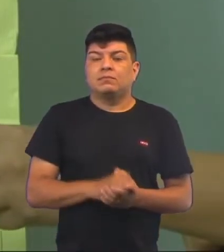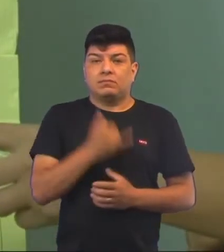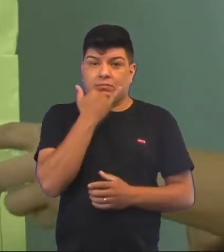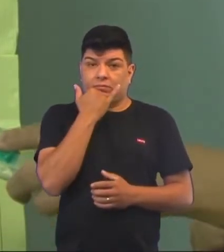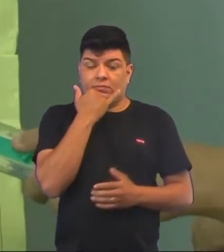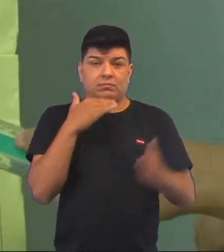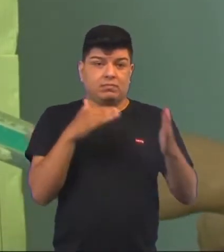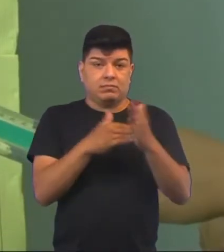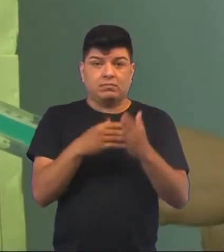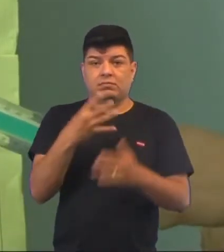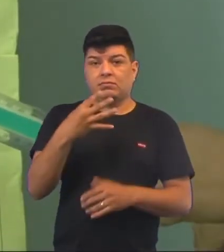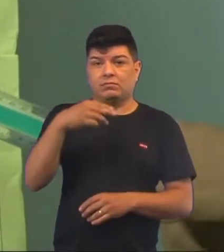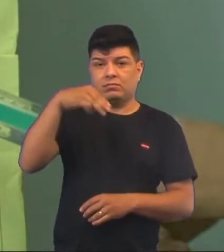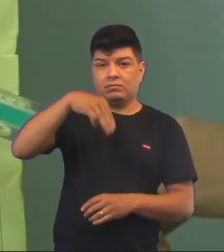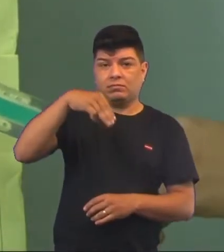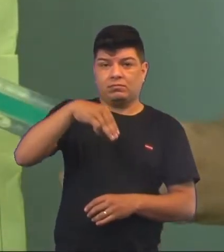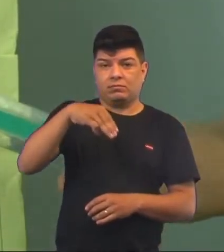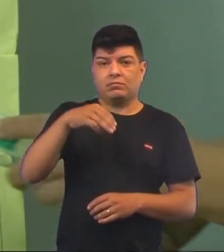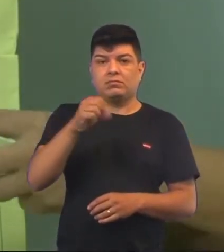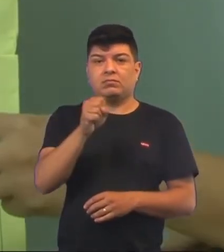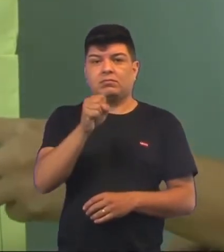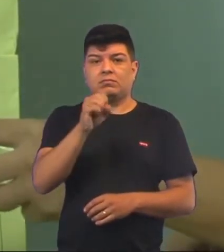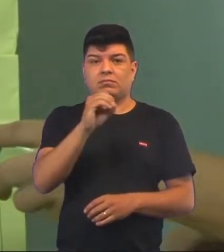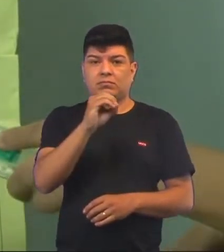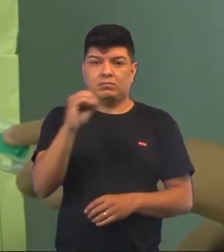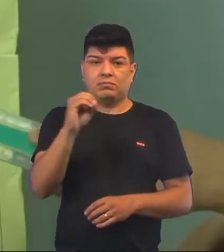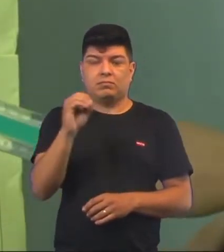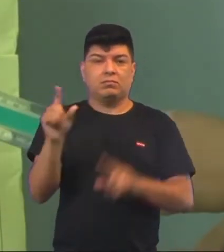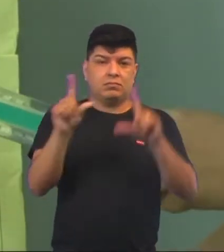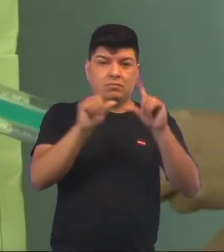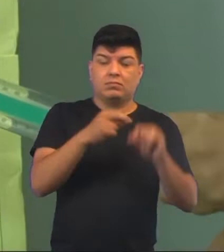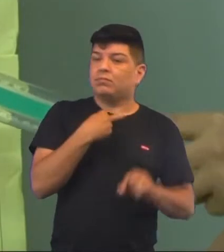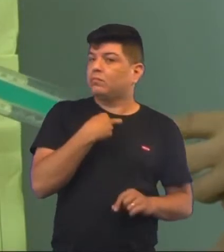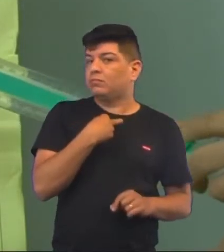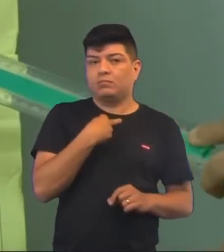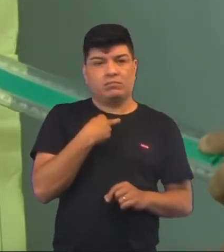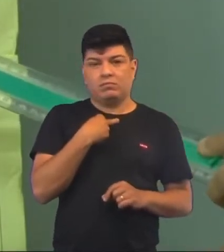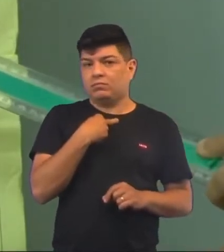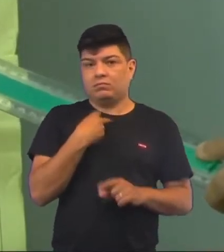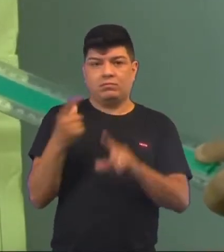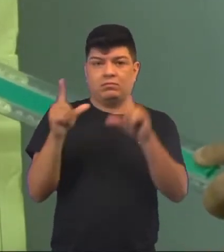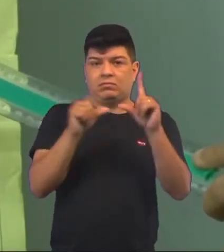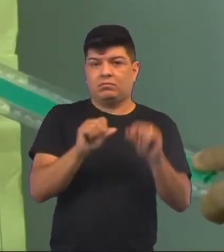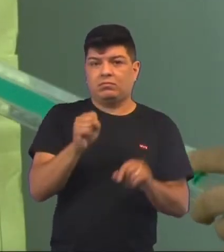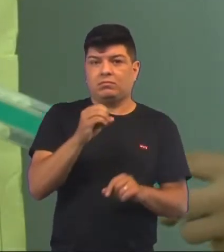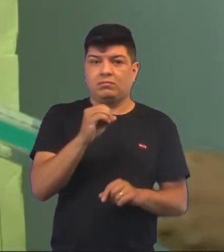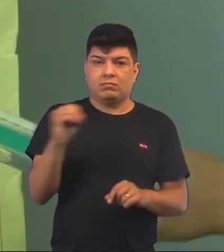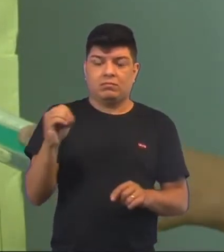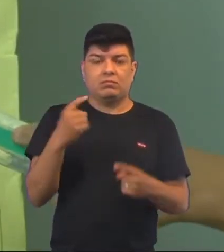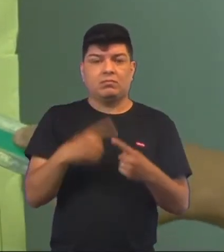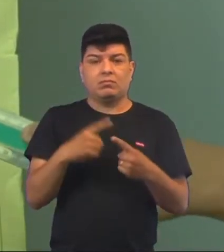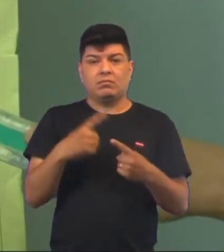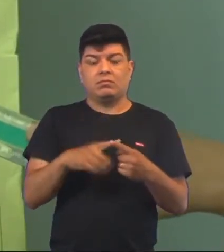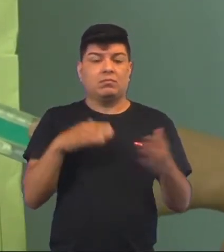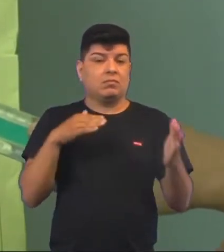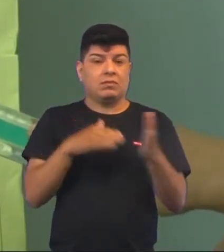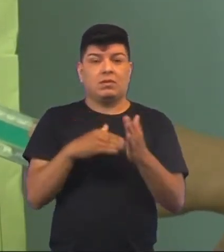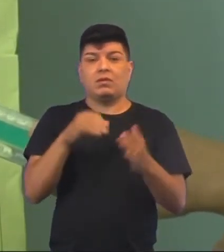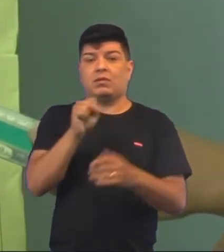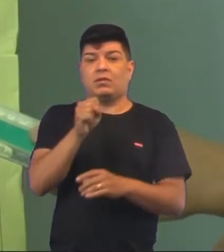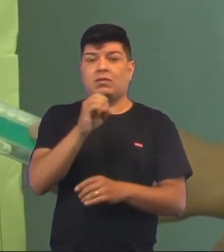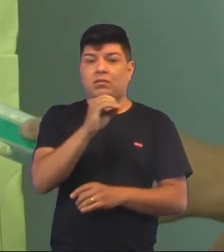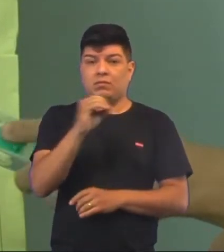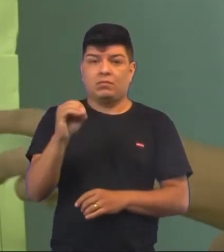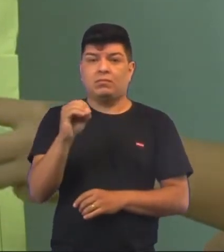Perdão, até 4 metros e 800 quilos, tá? Não pode ser menos de 4 metros e menos de 800 quilos, porque ele fala que é até